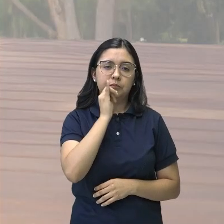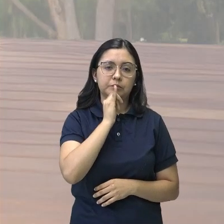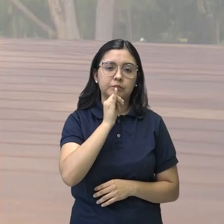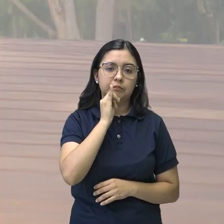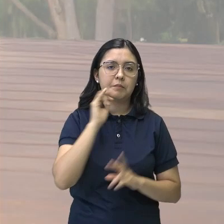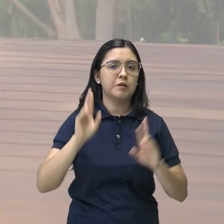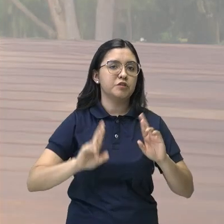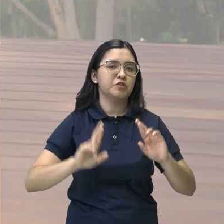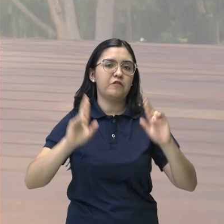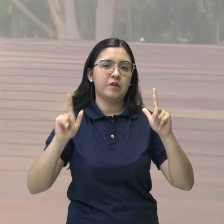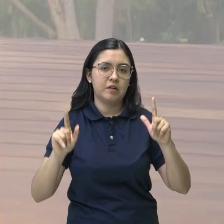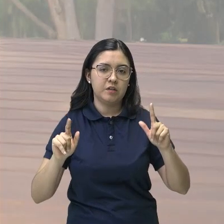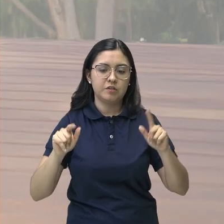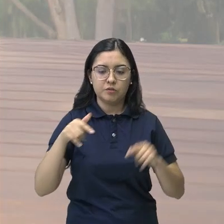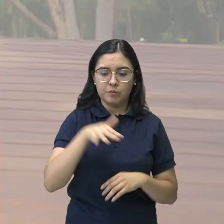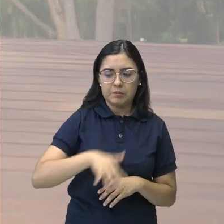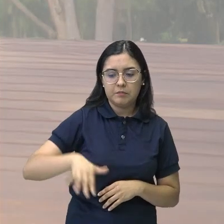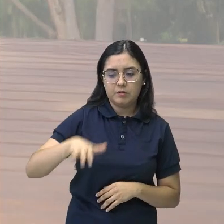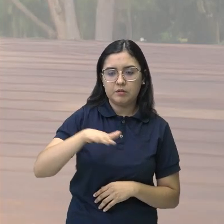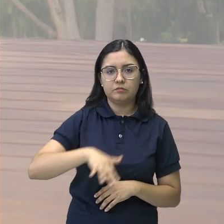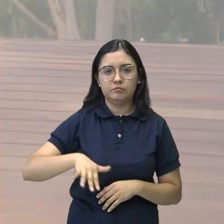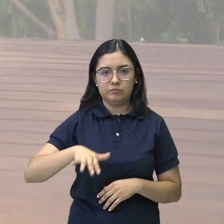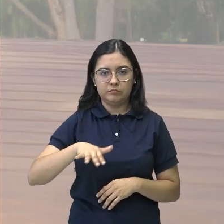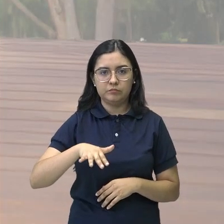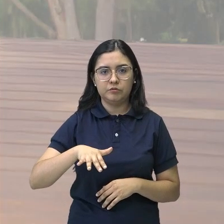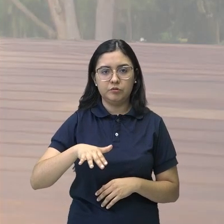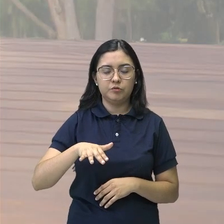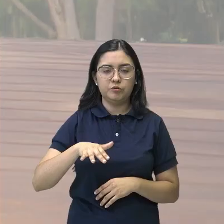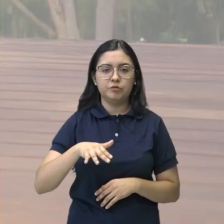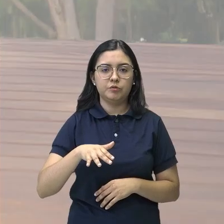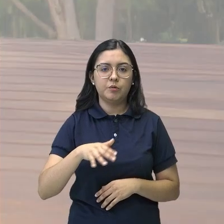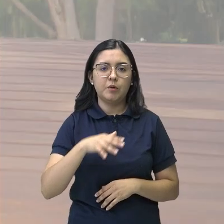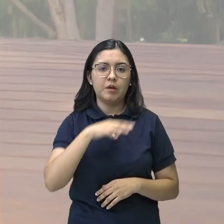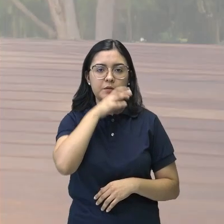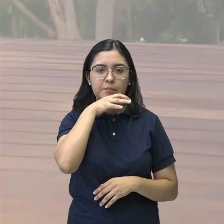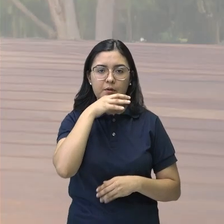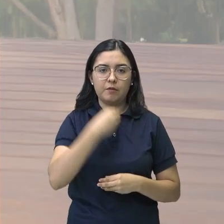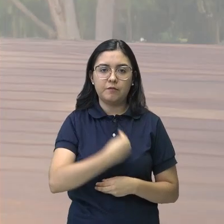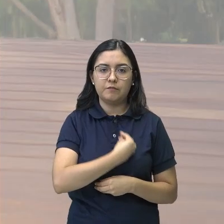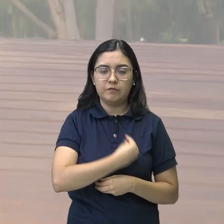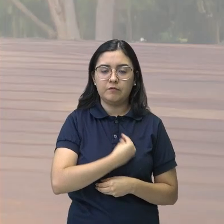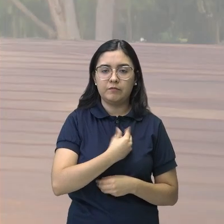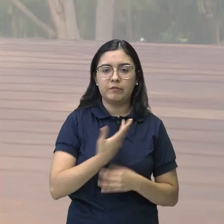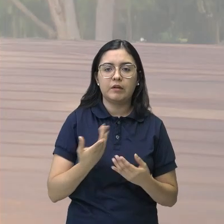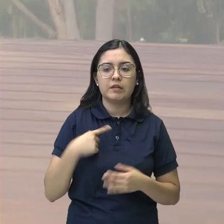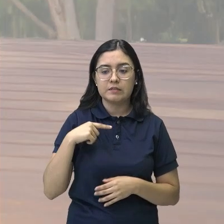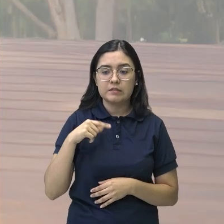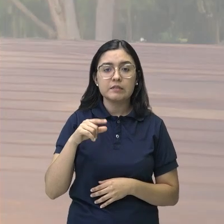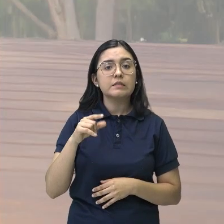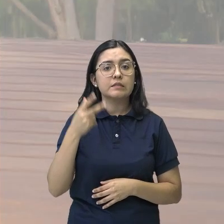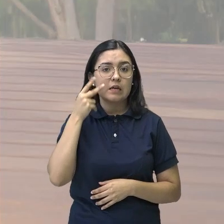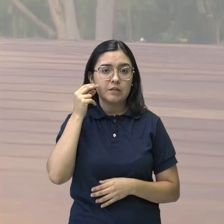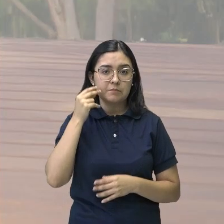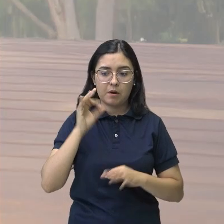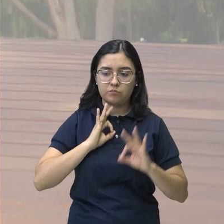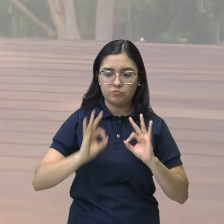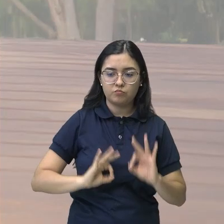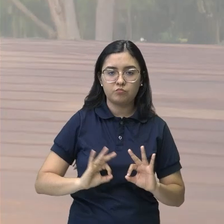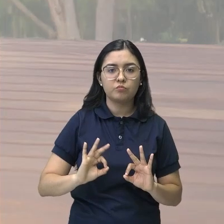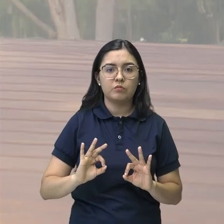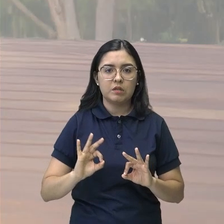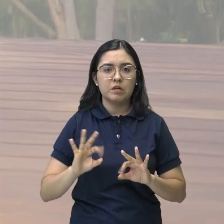alguma diferença no ambiente, algum desequilíbrio, né, que viesse a trazer algum tipo de doença para essa